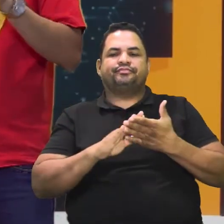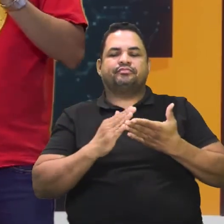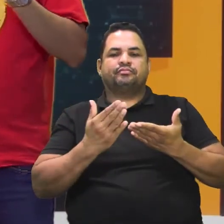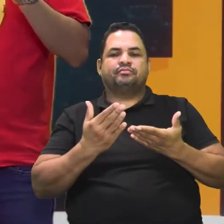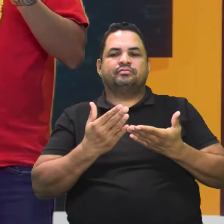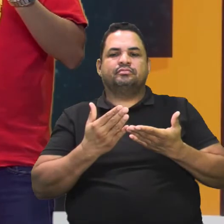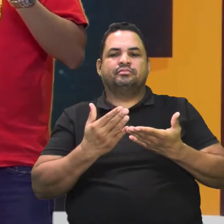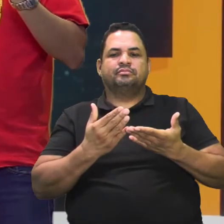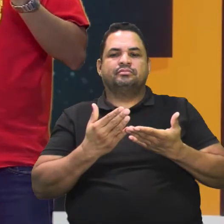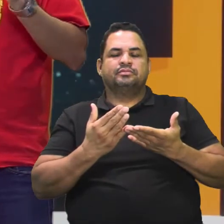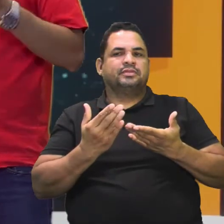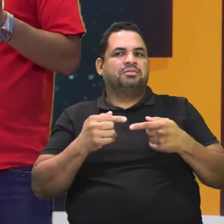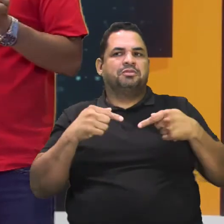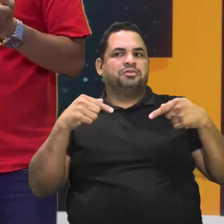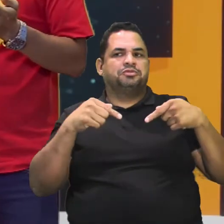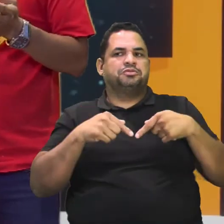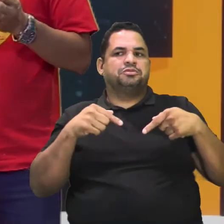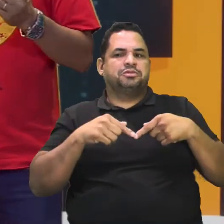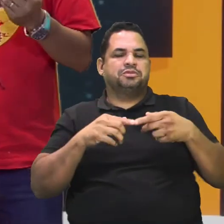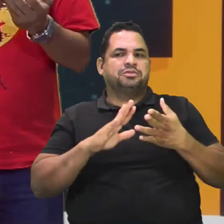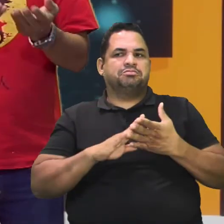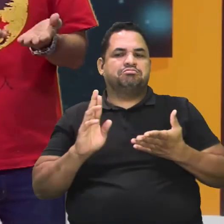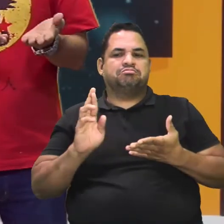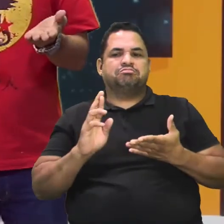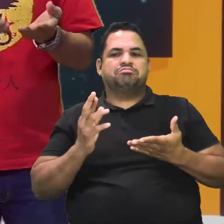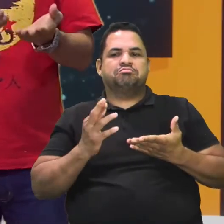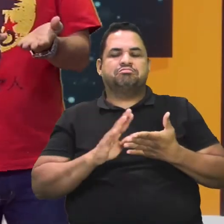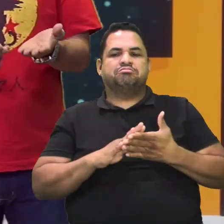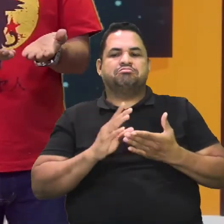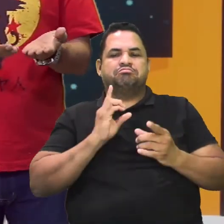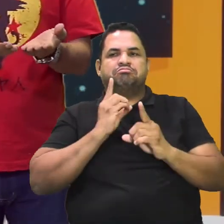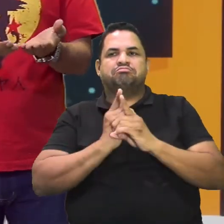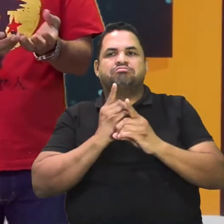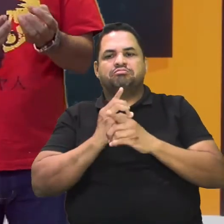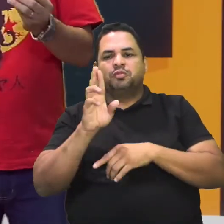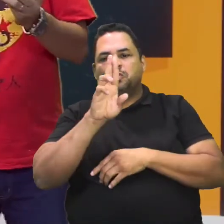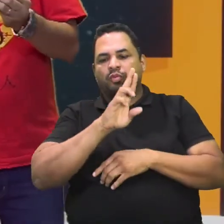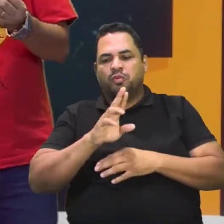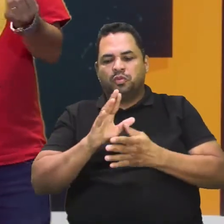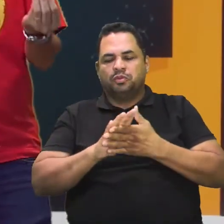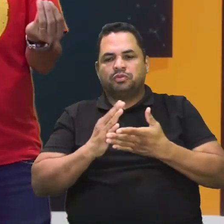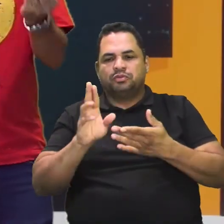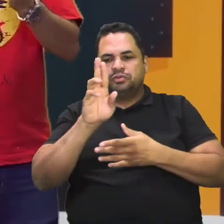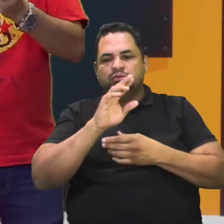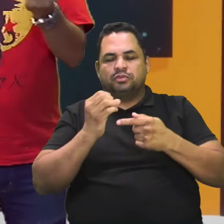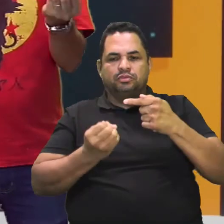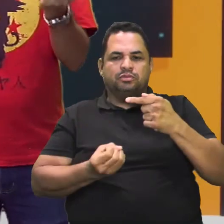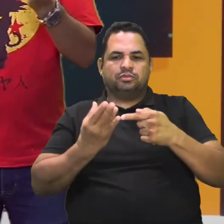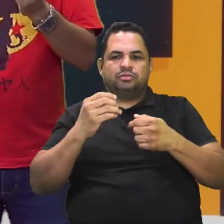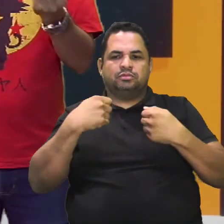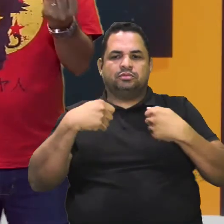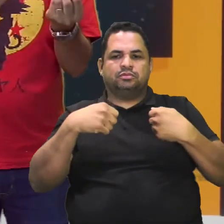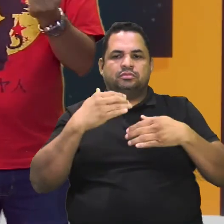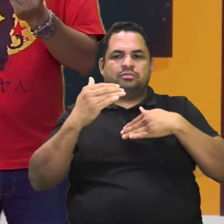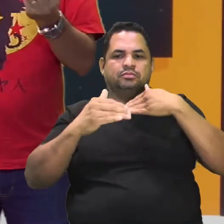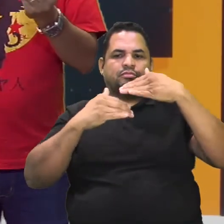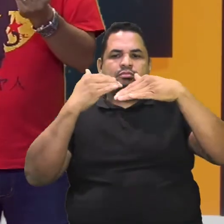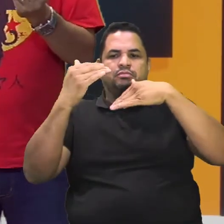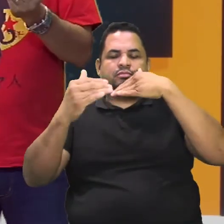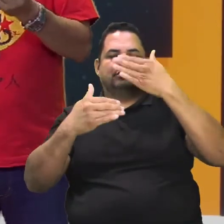parábola e não me disse quem é o vértice, o que eu faço? Eu descubro o vértice usando a fórmula. Então, eu preciso ter esse